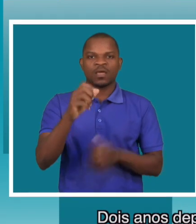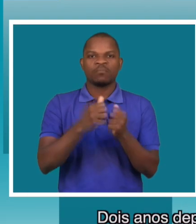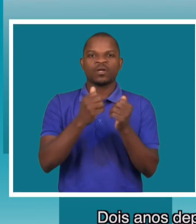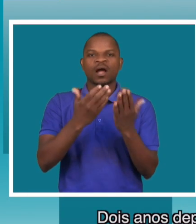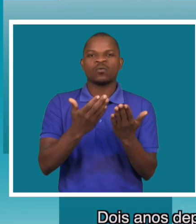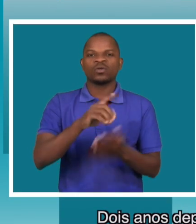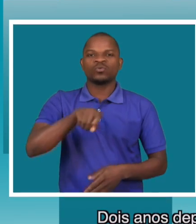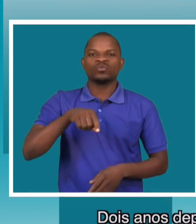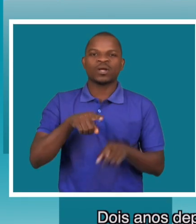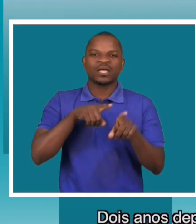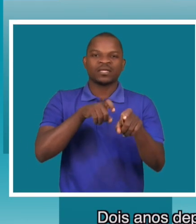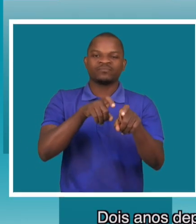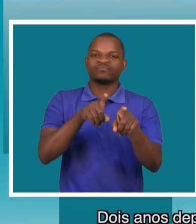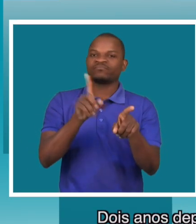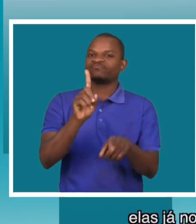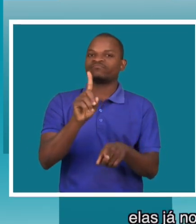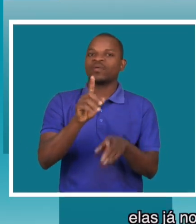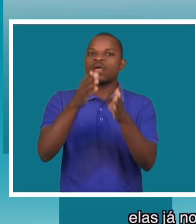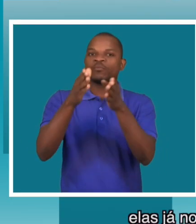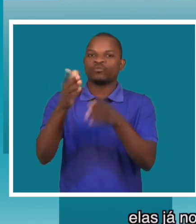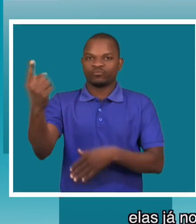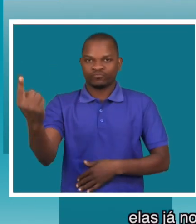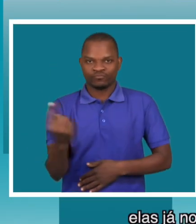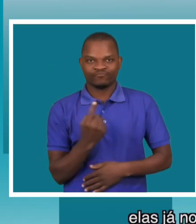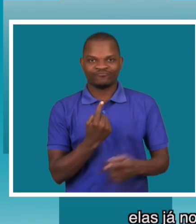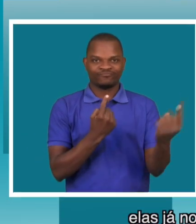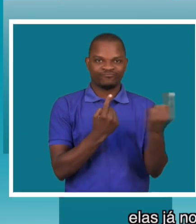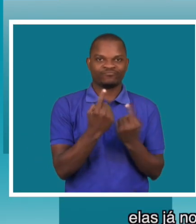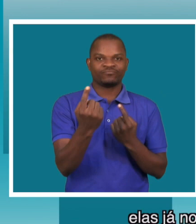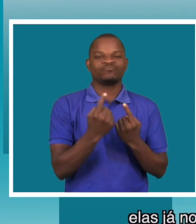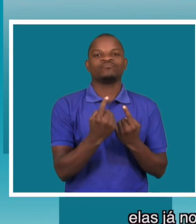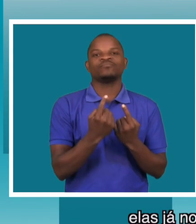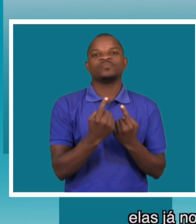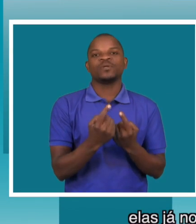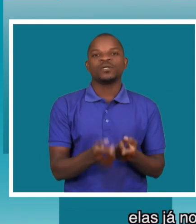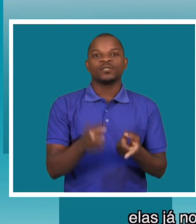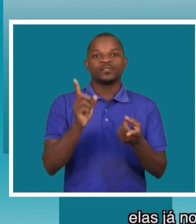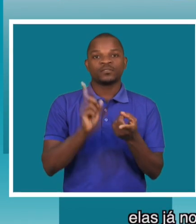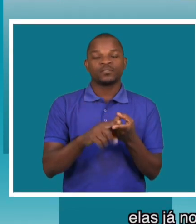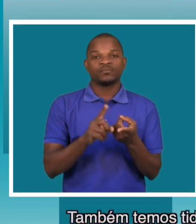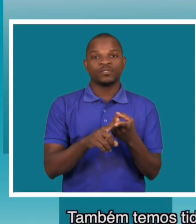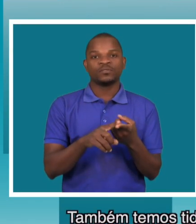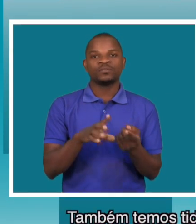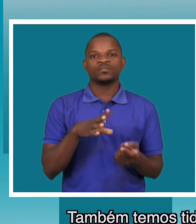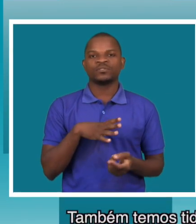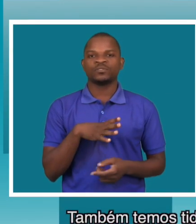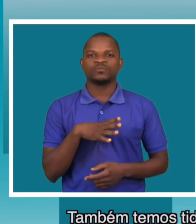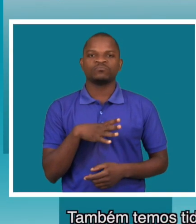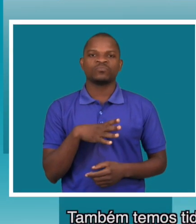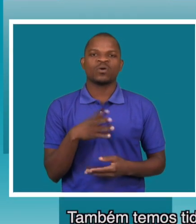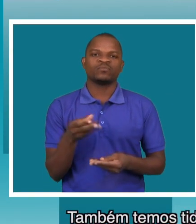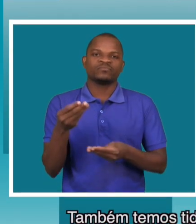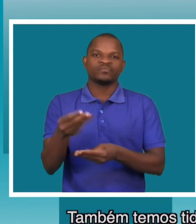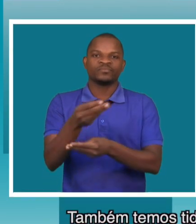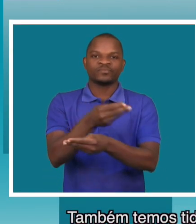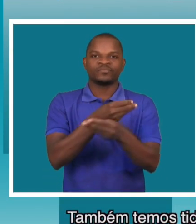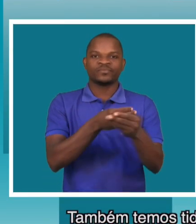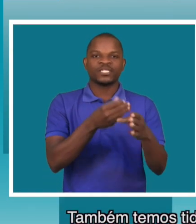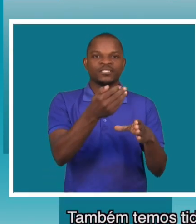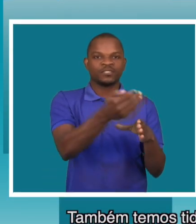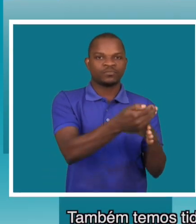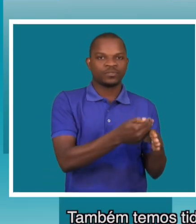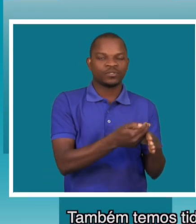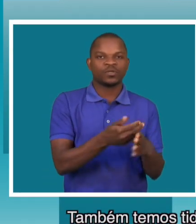atrás das pessoas. As pessoas já nos conhecem, é as que nos procuram. também temos tido troca de